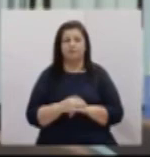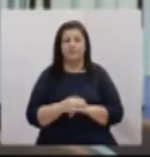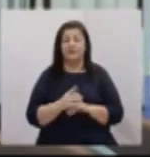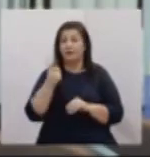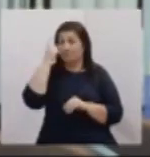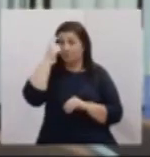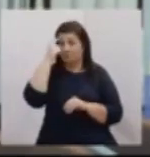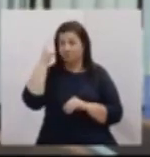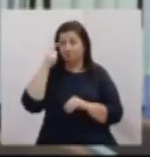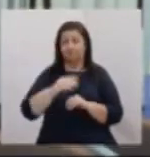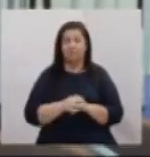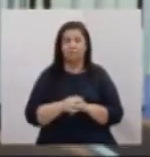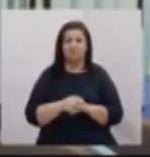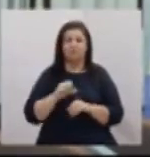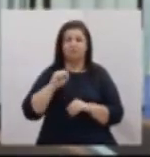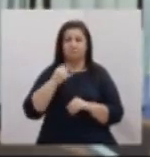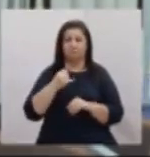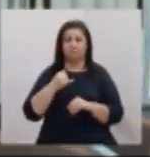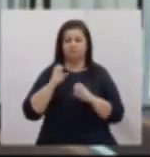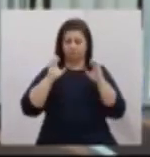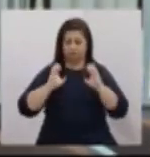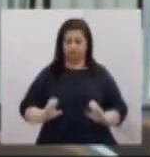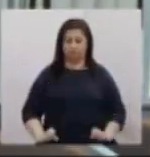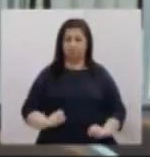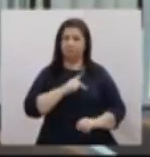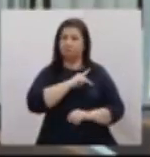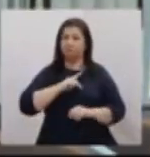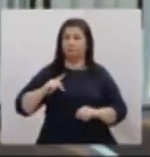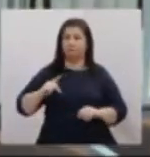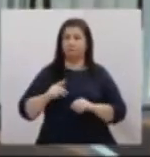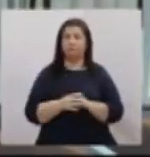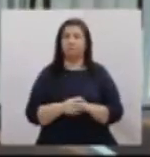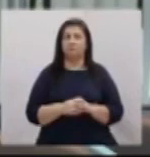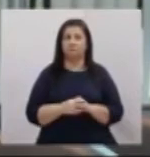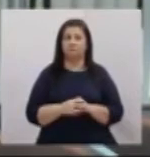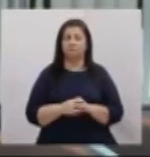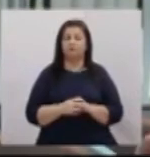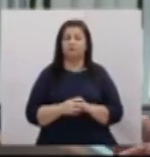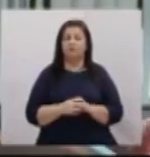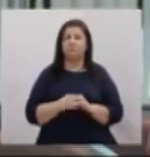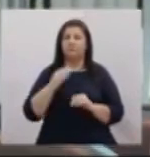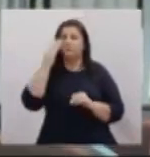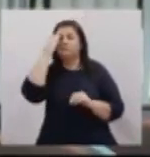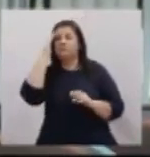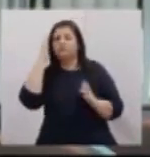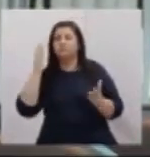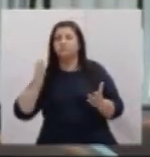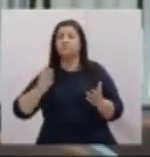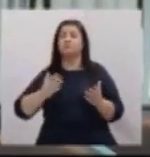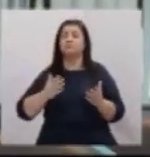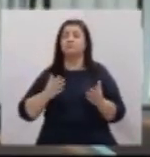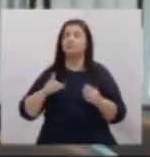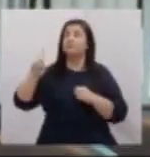que se tratando da minha conduta como pastor, eu compreendo muito o governo que eu tenho, que é o governo